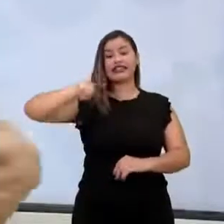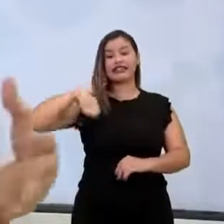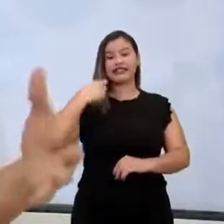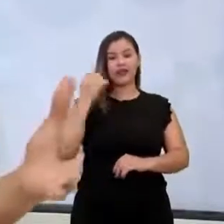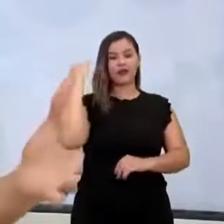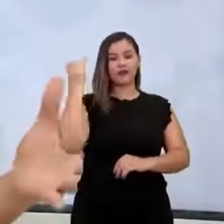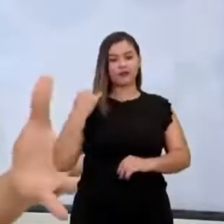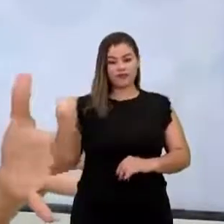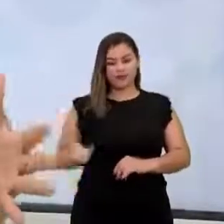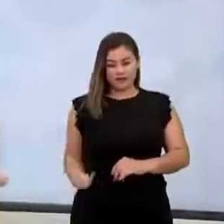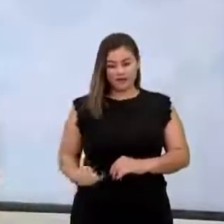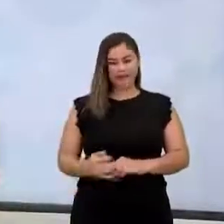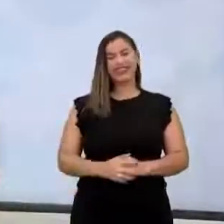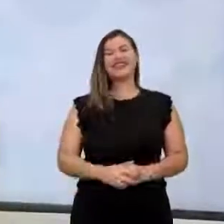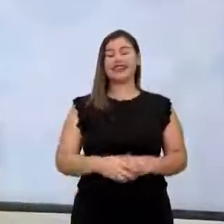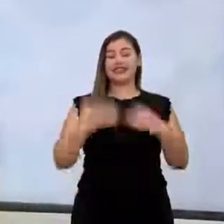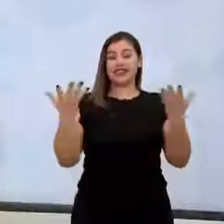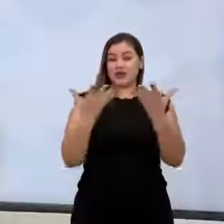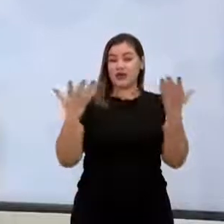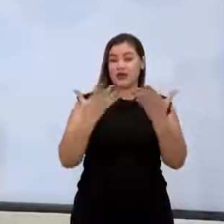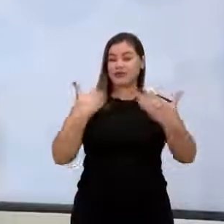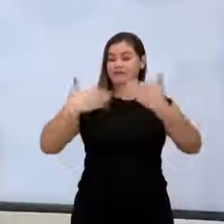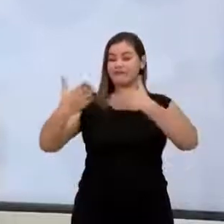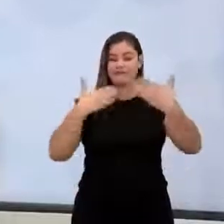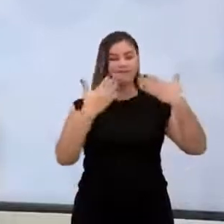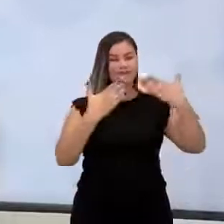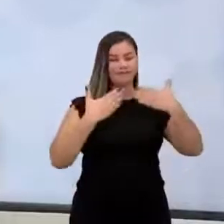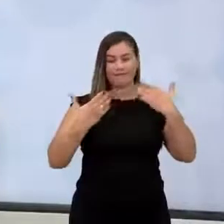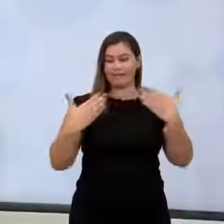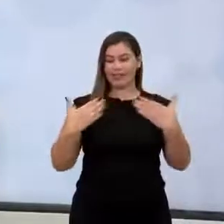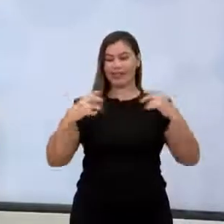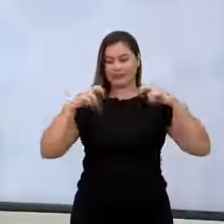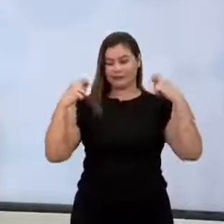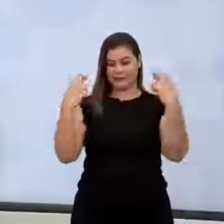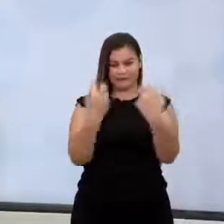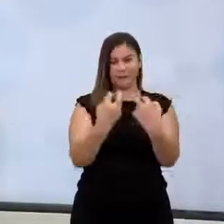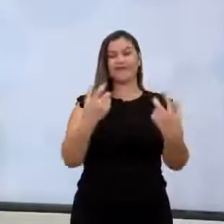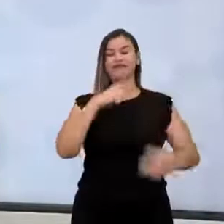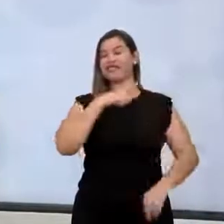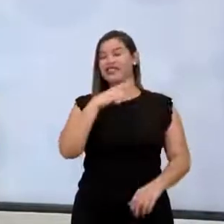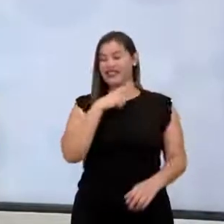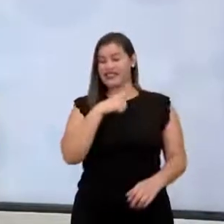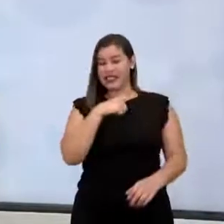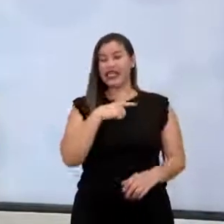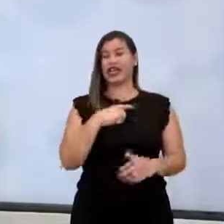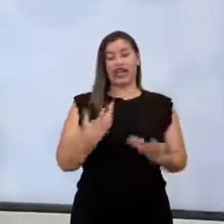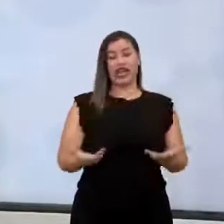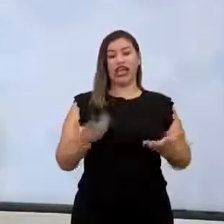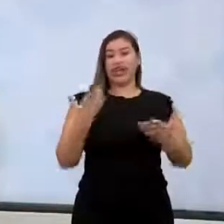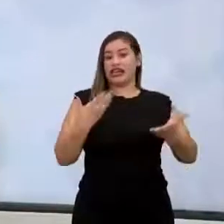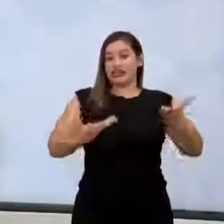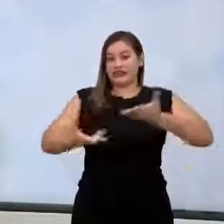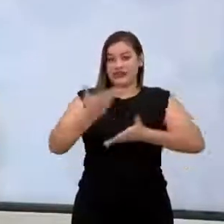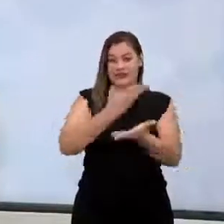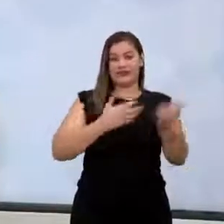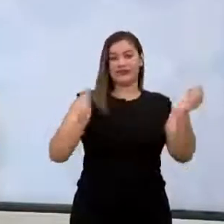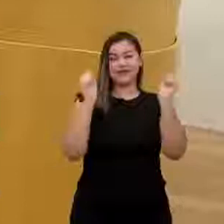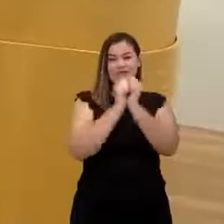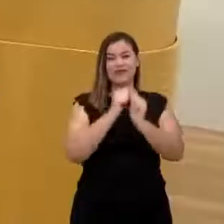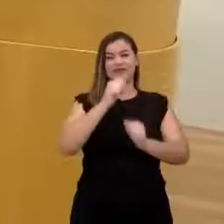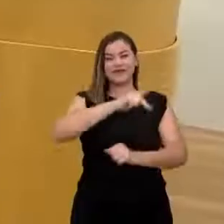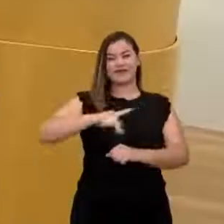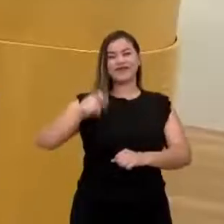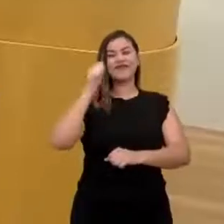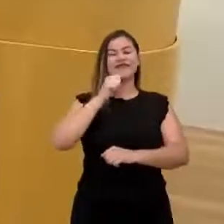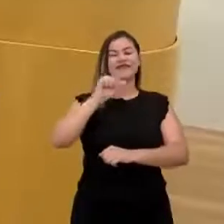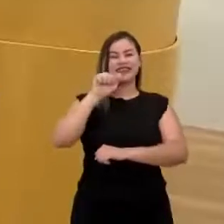vamos fazer uma roda de conversa. Então eu vou conversar aqui, vocês aí, e vamos ter uma aula bastante participativa. Hoje estou aqui com a professora Andréia. Bom dia,